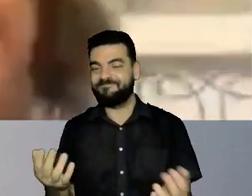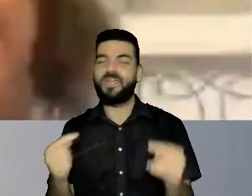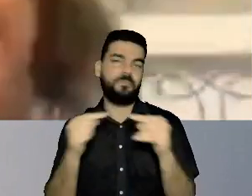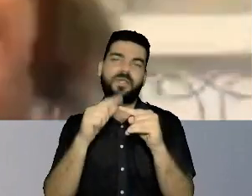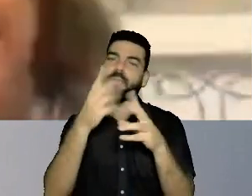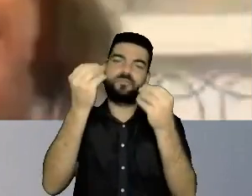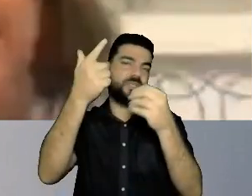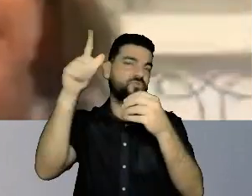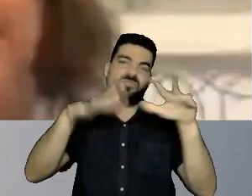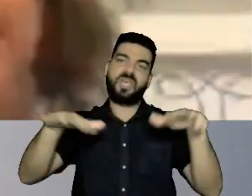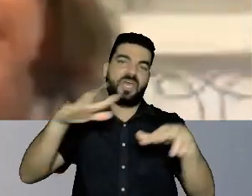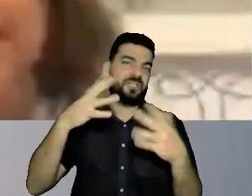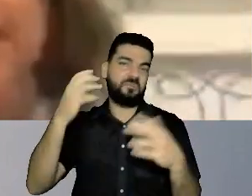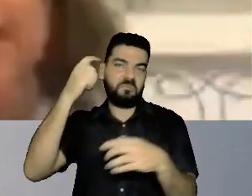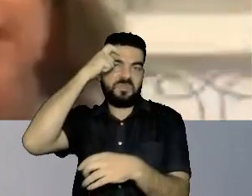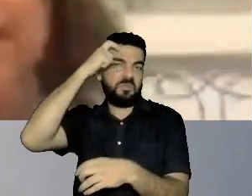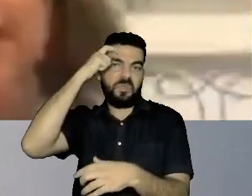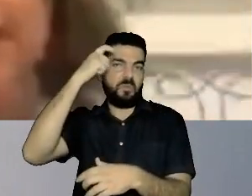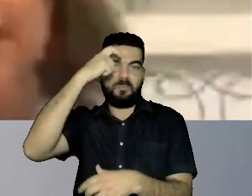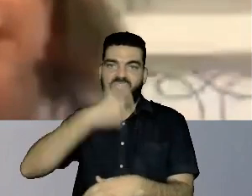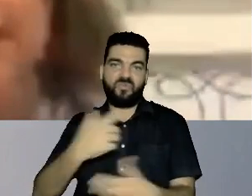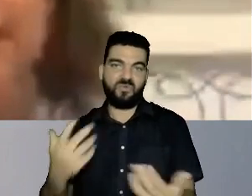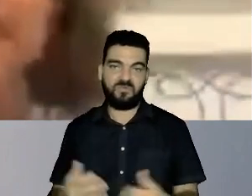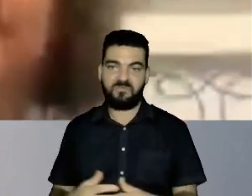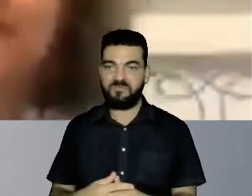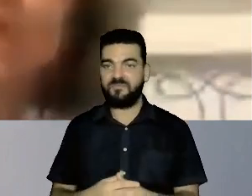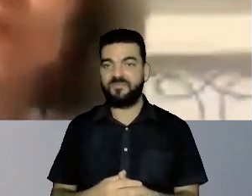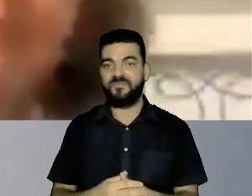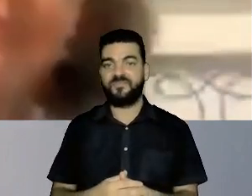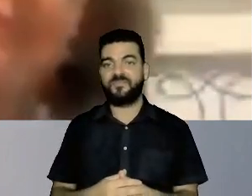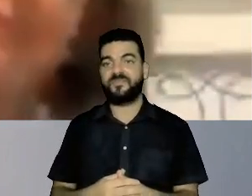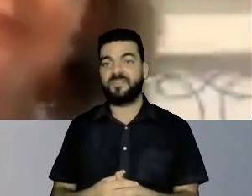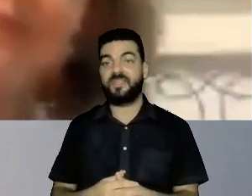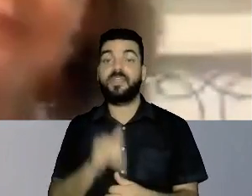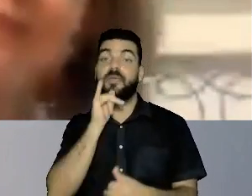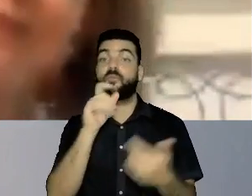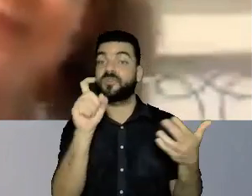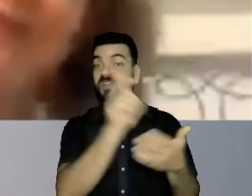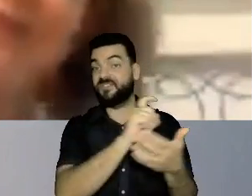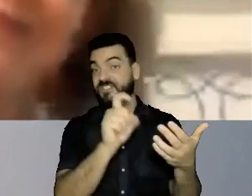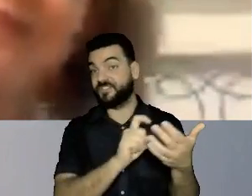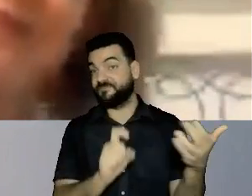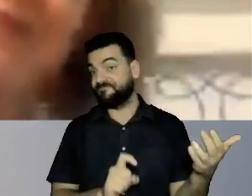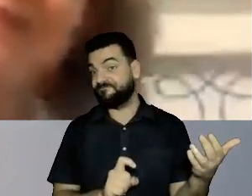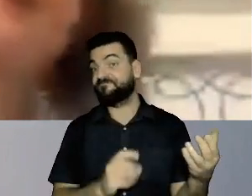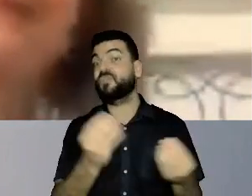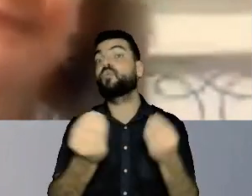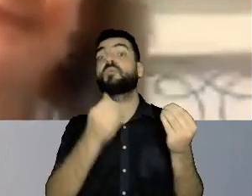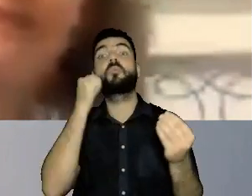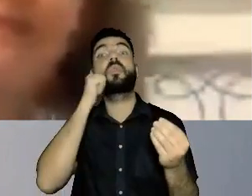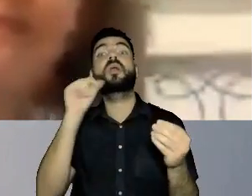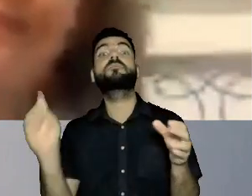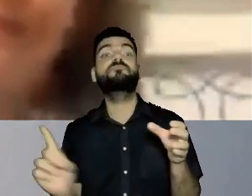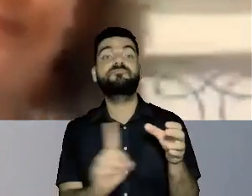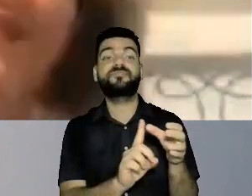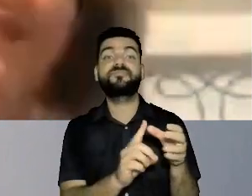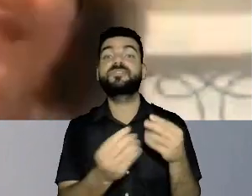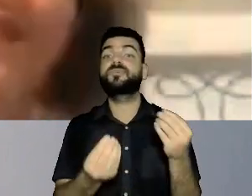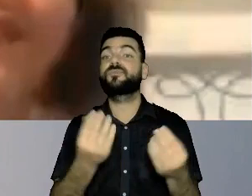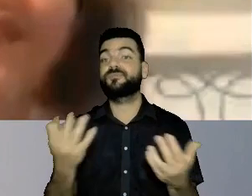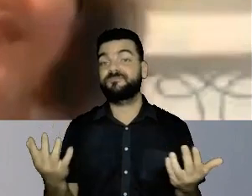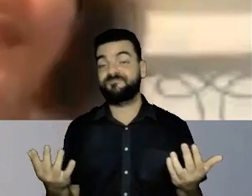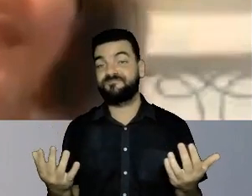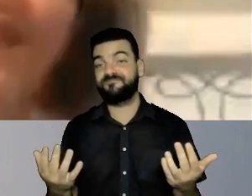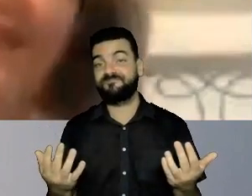dá para esse tipo de produção. Aí a gente adentraria a outros campos, né? Quando a gente